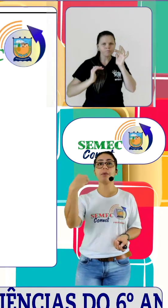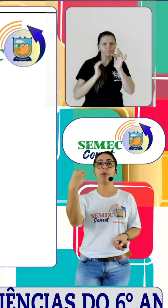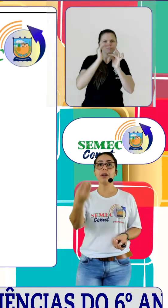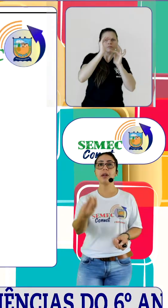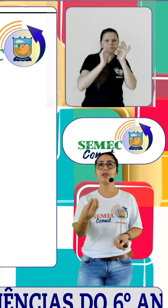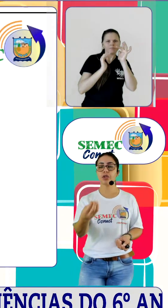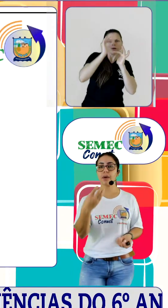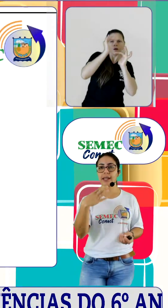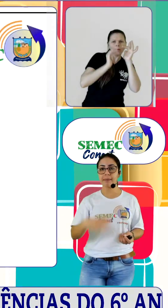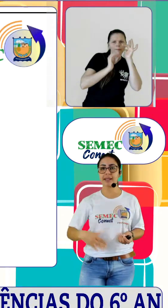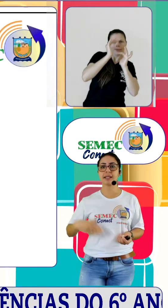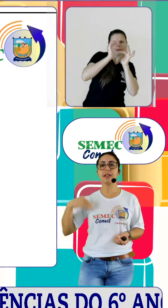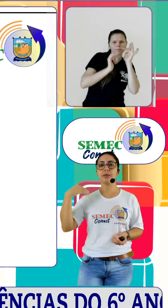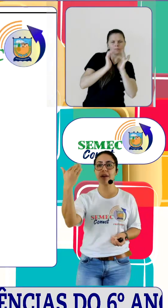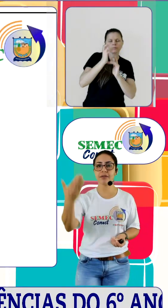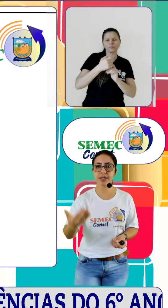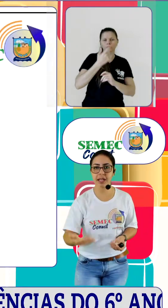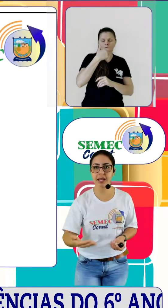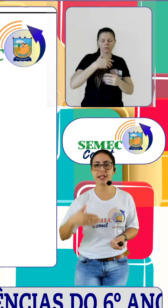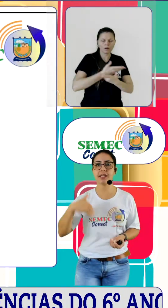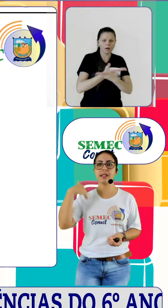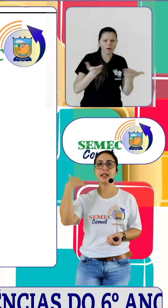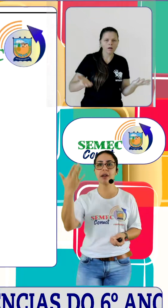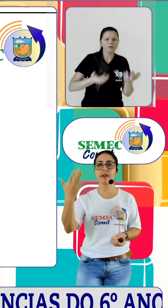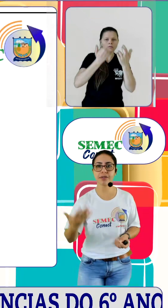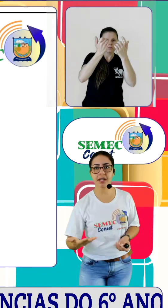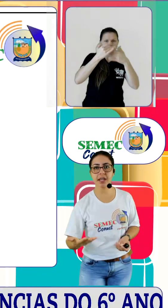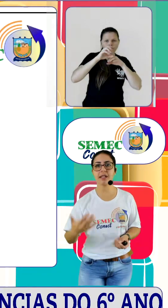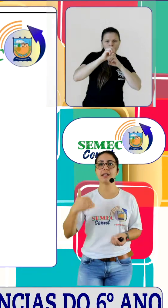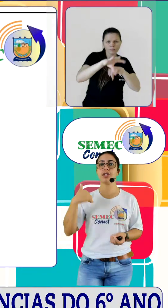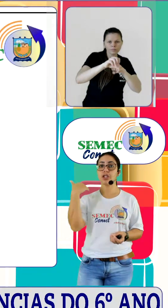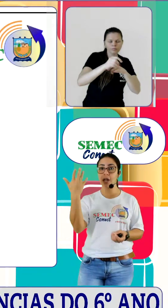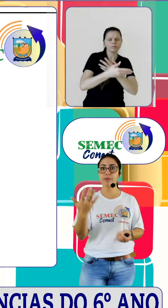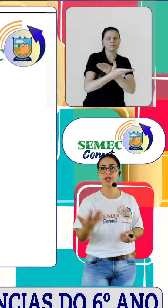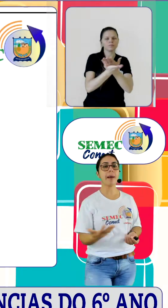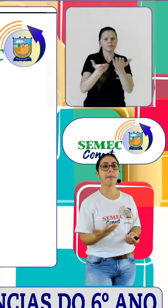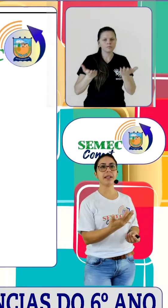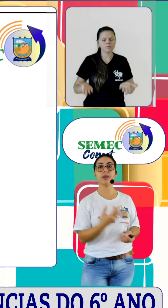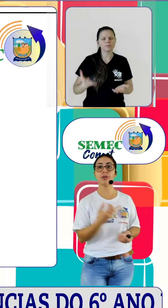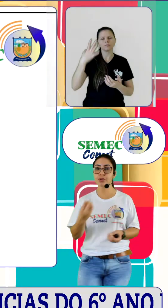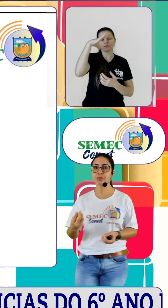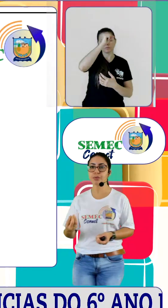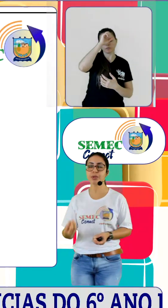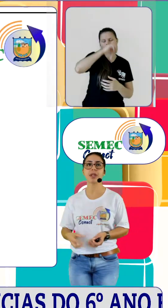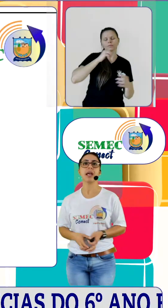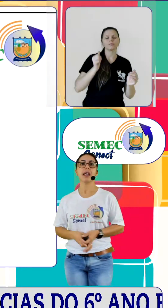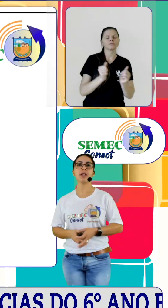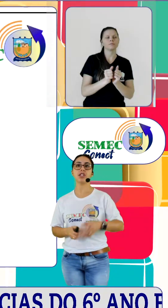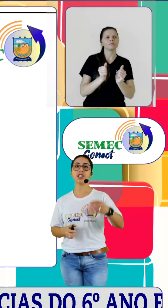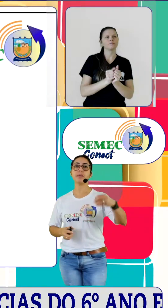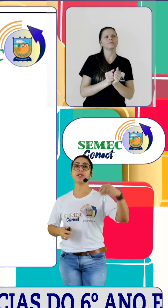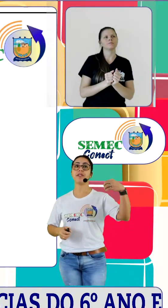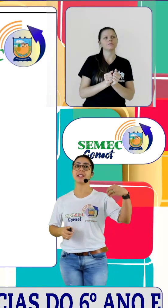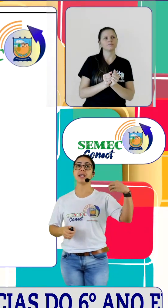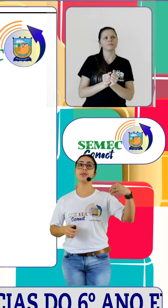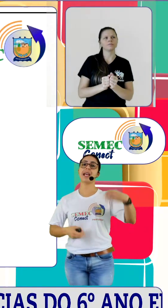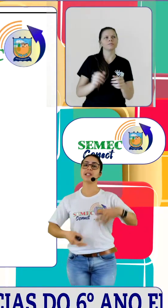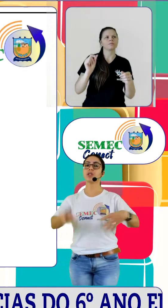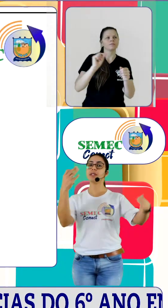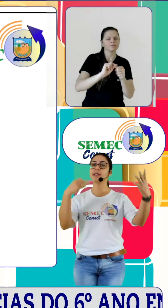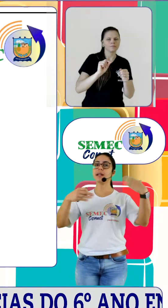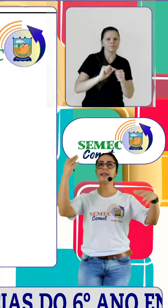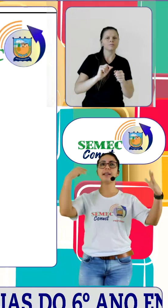Então, quando eu estou aqui passando para vocês, ensinando a vocês, estamos, né, aprendendo juntos. Nós estamos fazendo